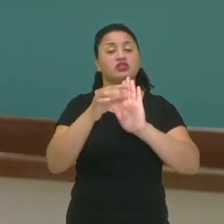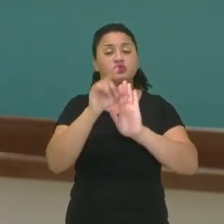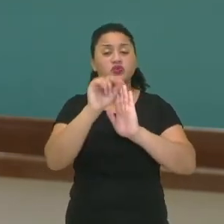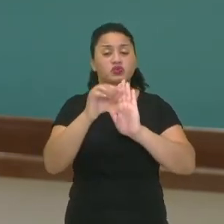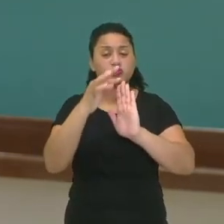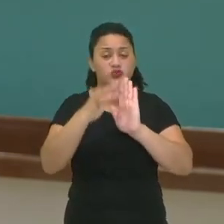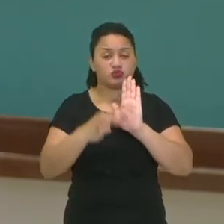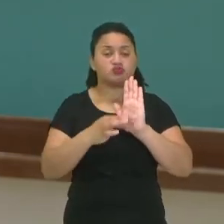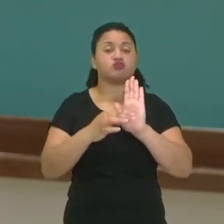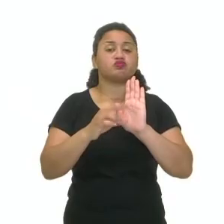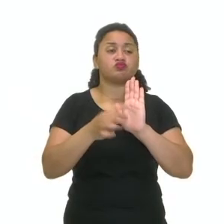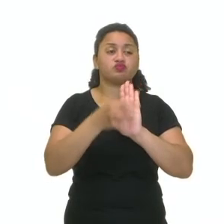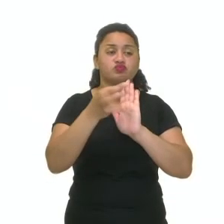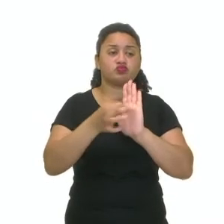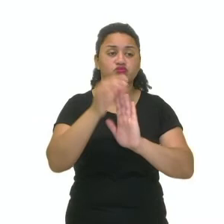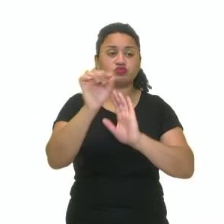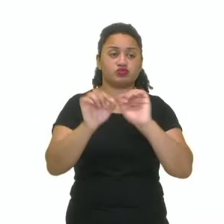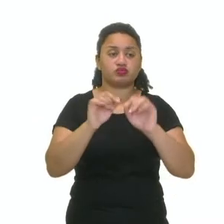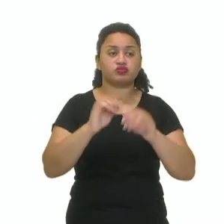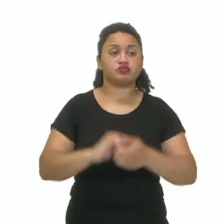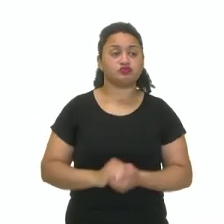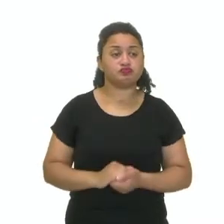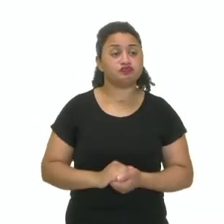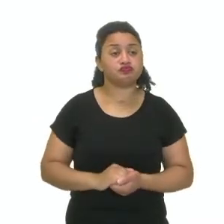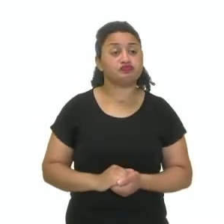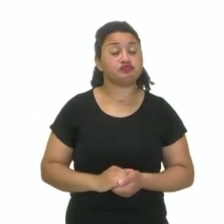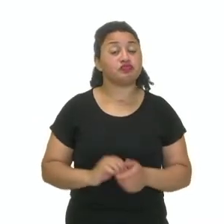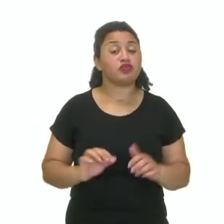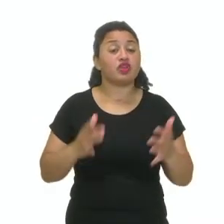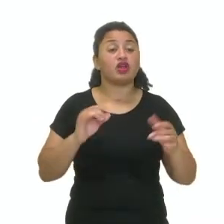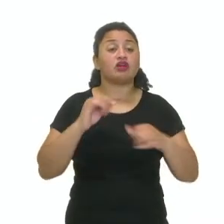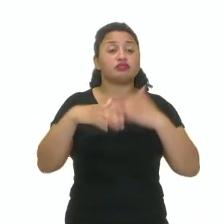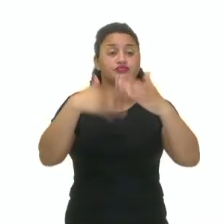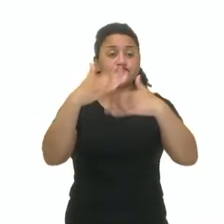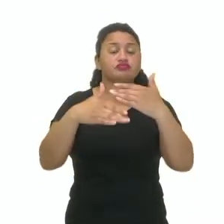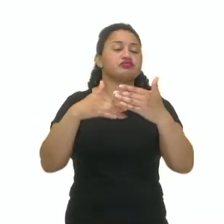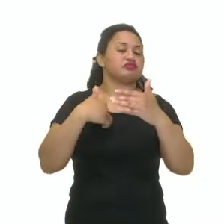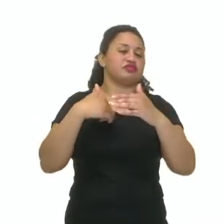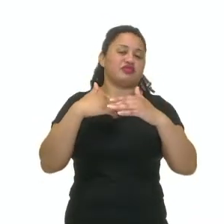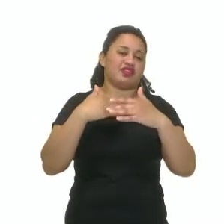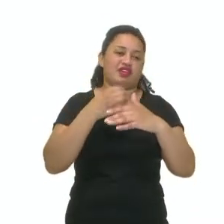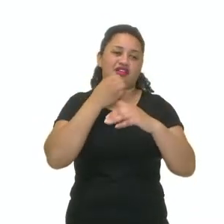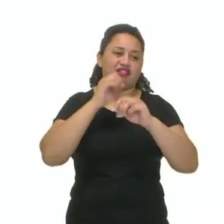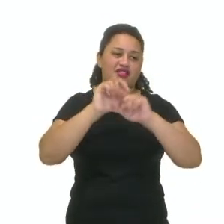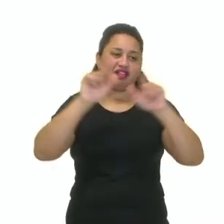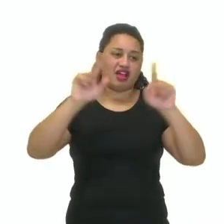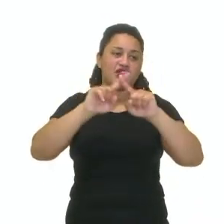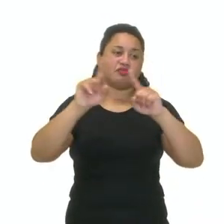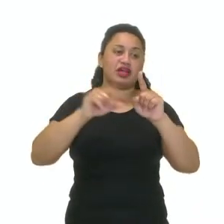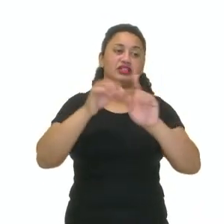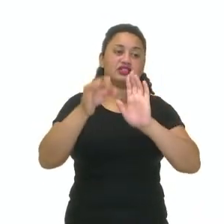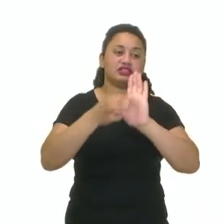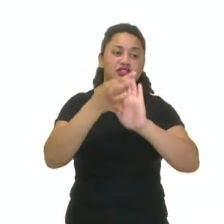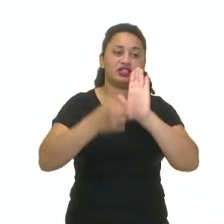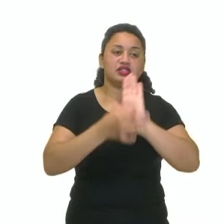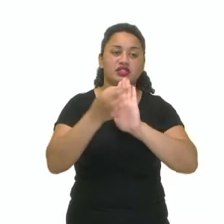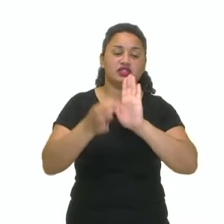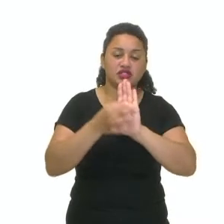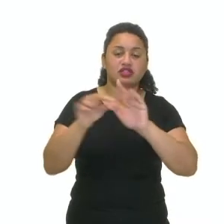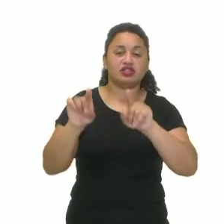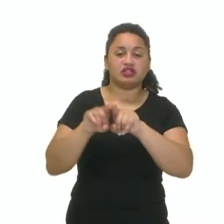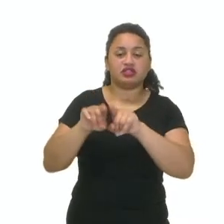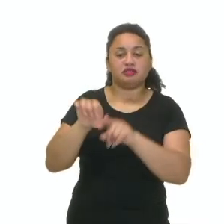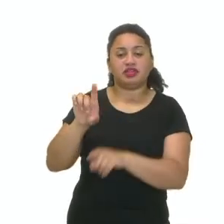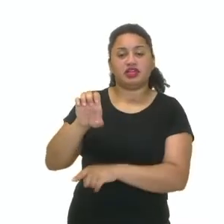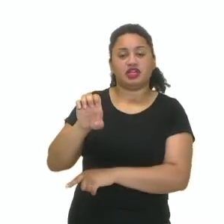Acompanhe a leitura aqui, então. A validade do argumento, ela se realiza com uma construção lógica, mas em artigos de opinião e editoriais, essa